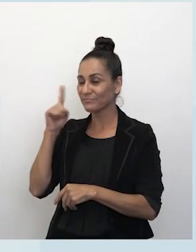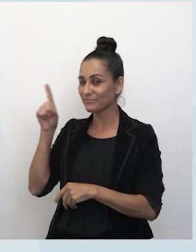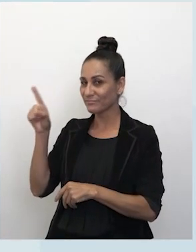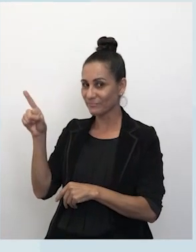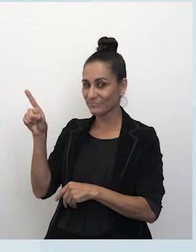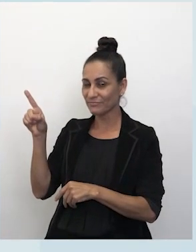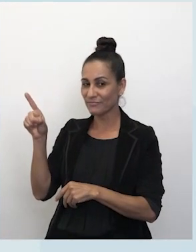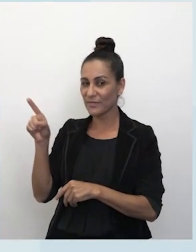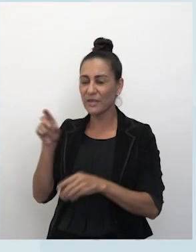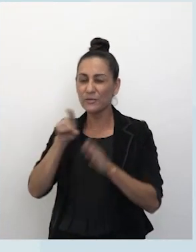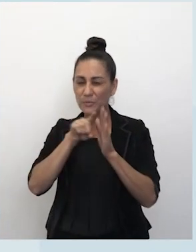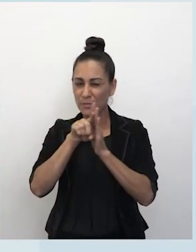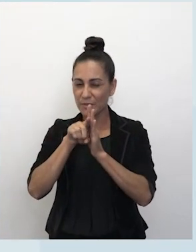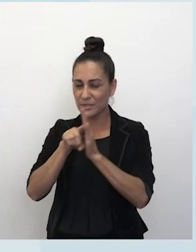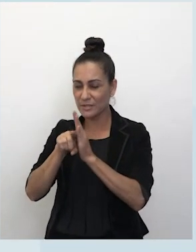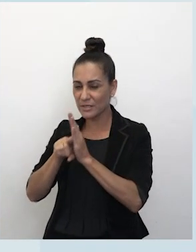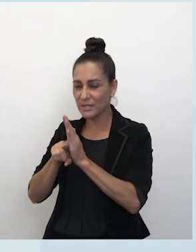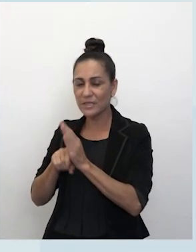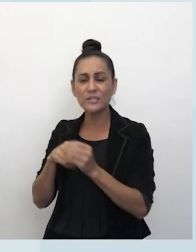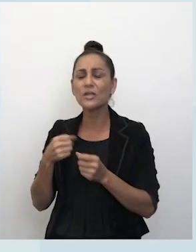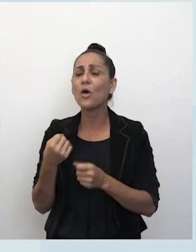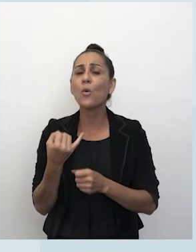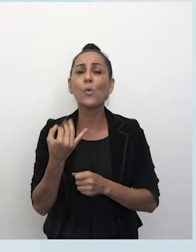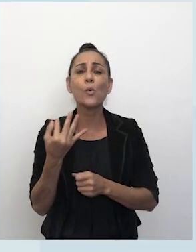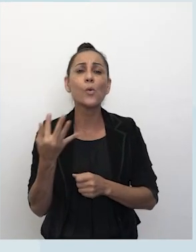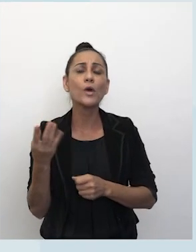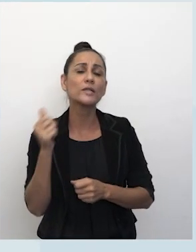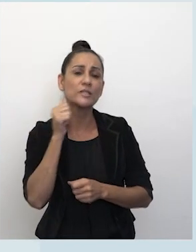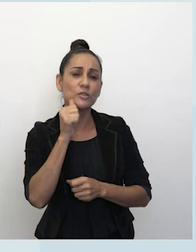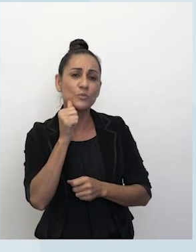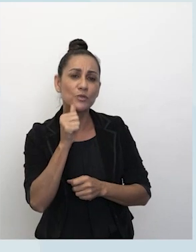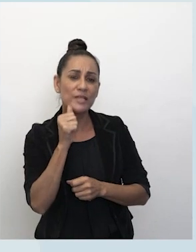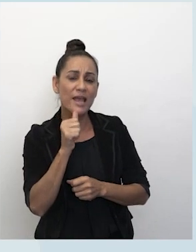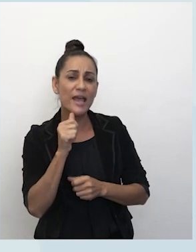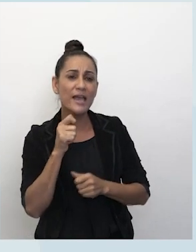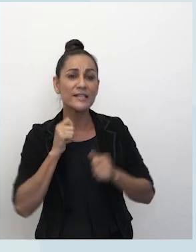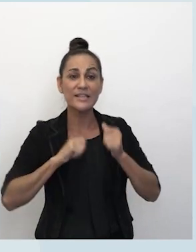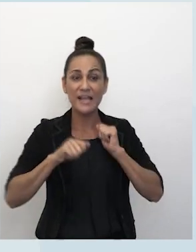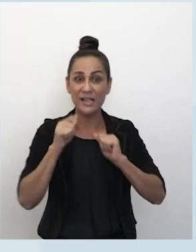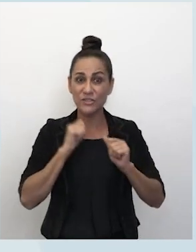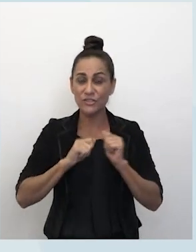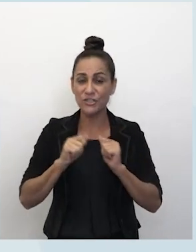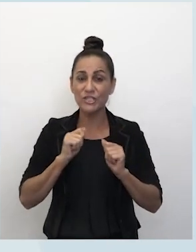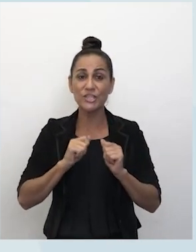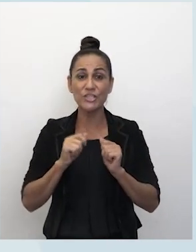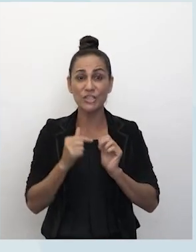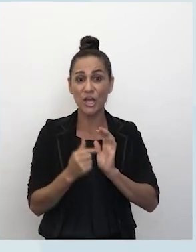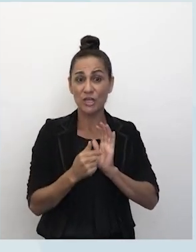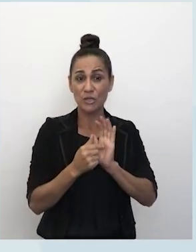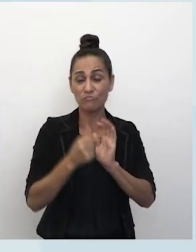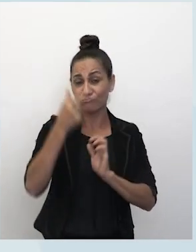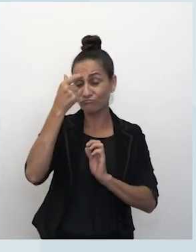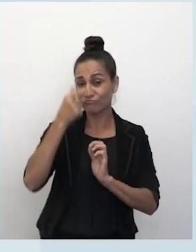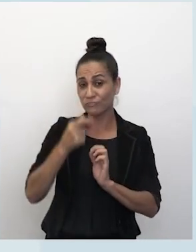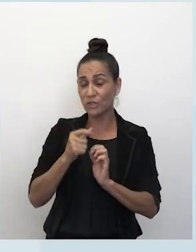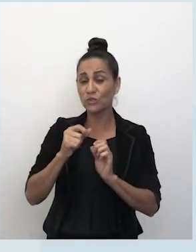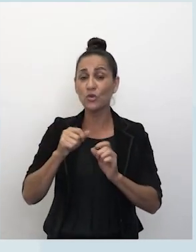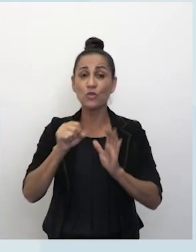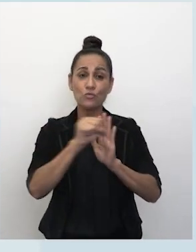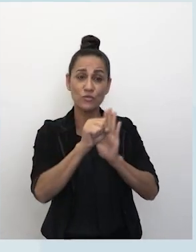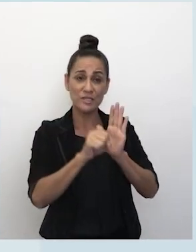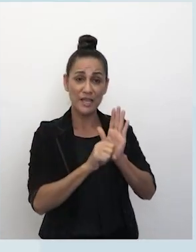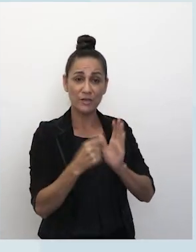momento de sondagem, Quantas mulheres artistas que se destacaram entre os séculos XIV e